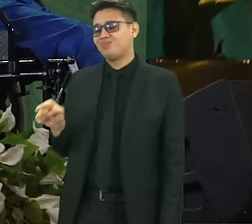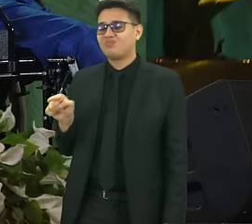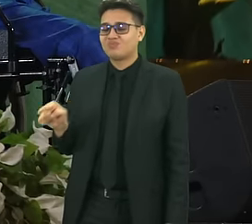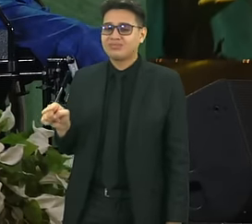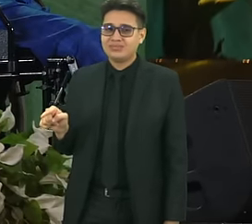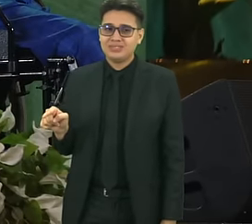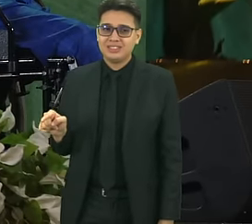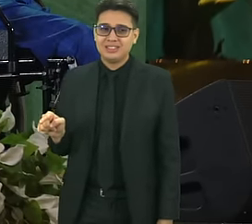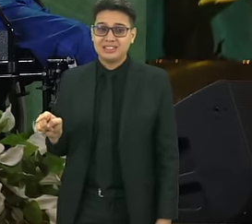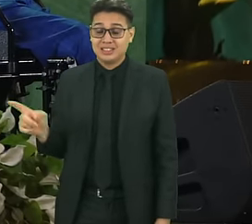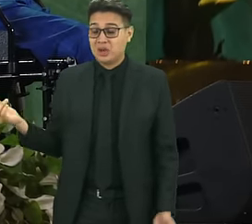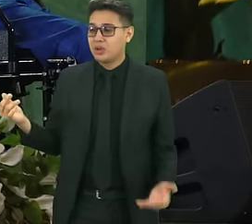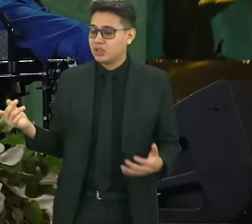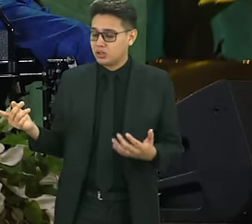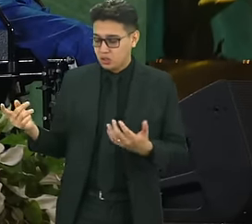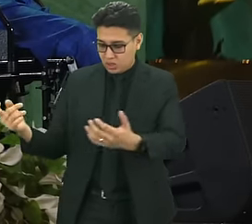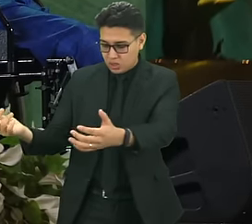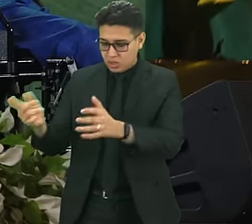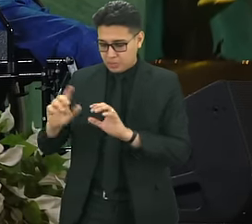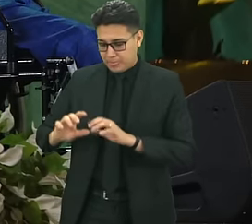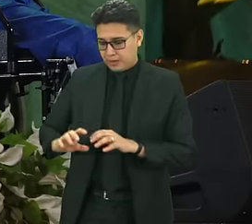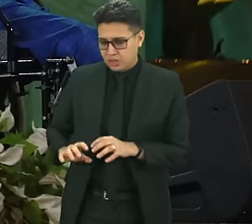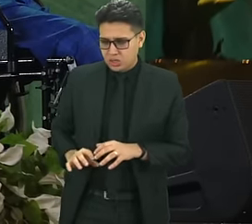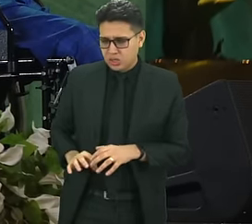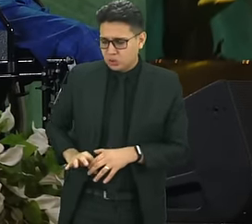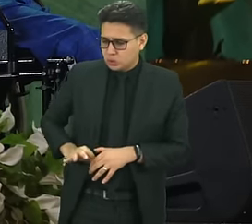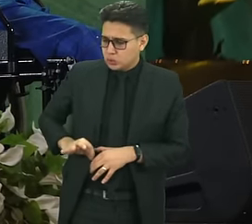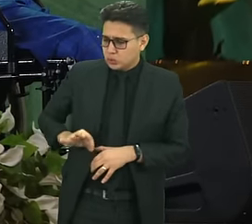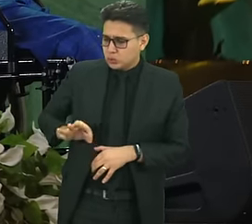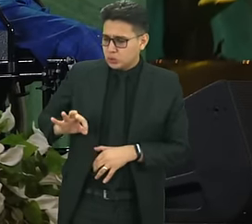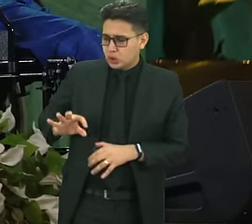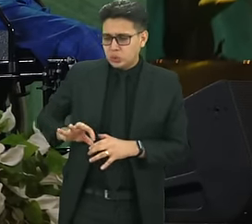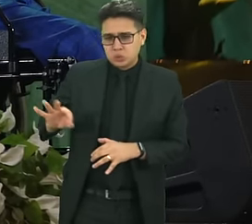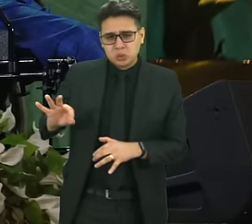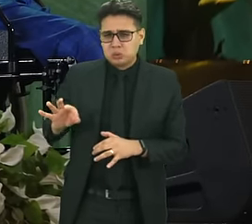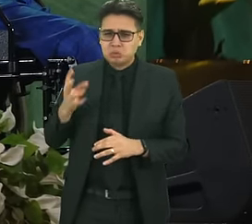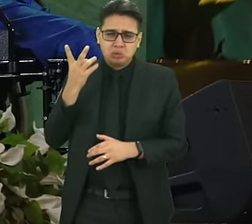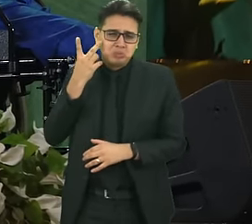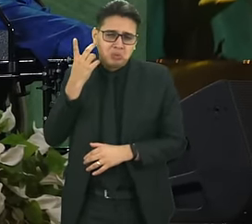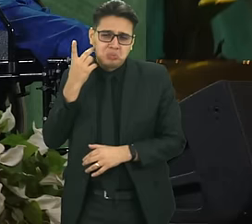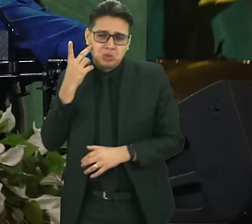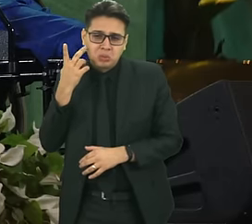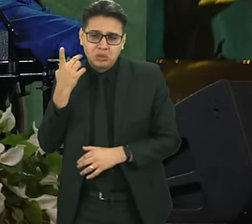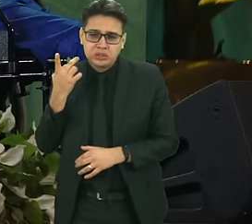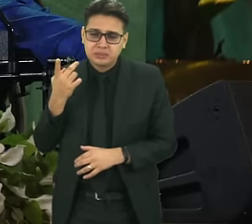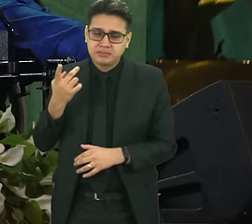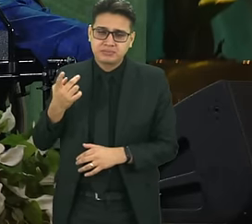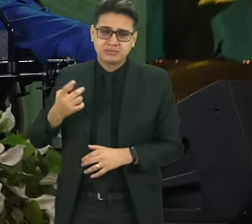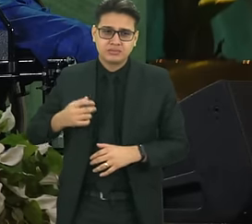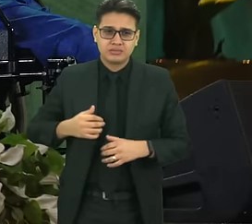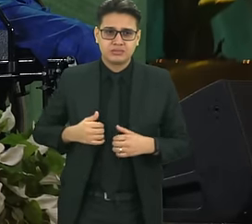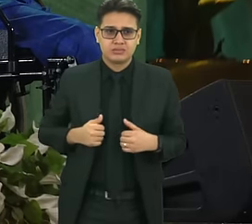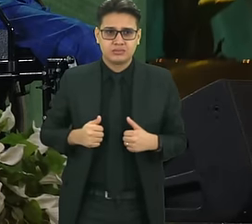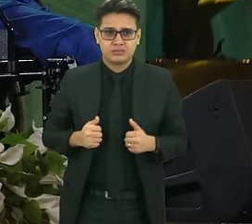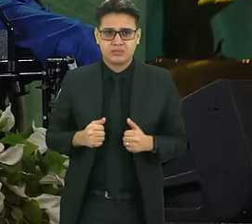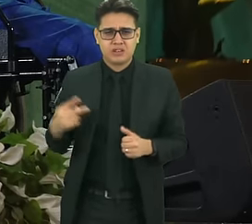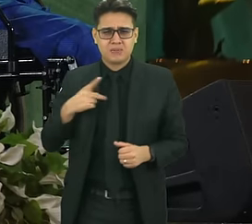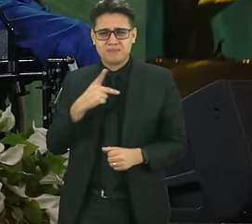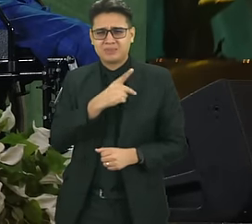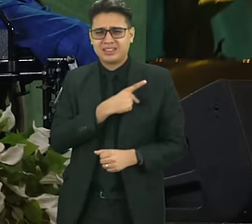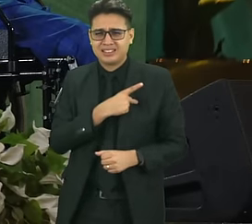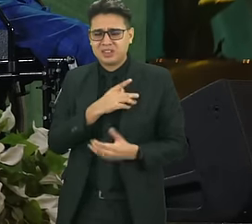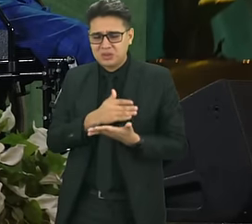procedimento de aspiração, aparentemente havia ocorrido tudo bem, o pastor Lorival